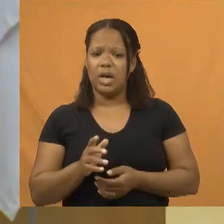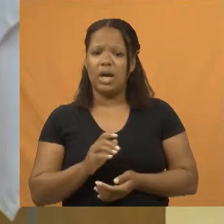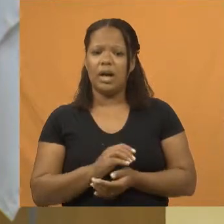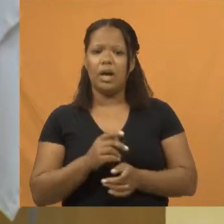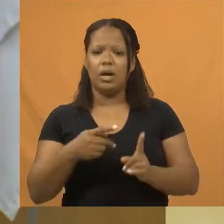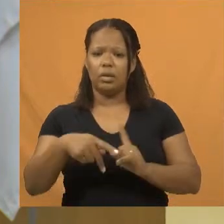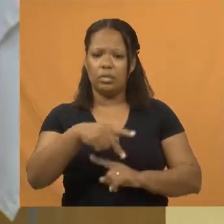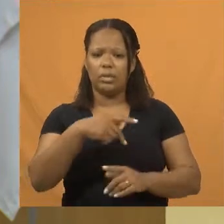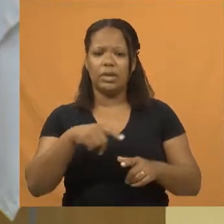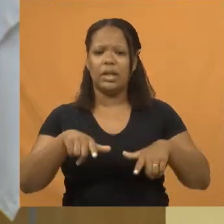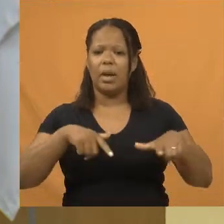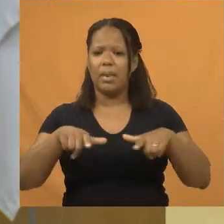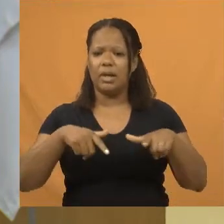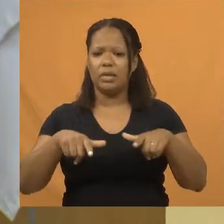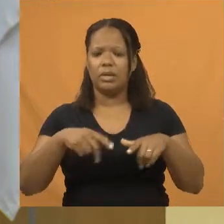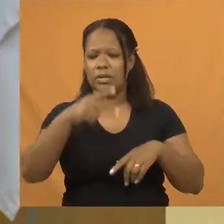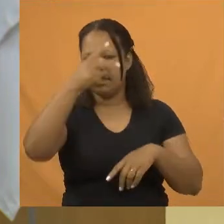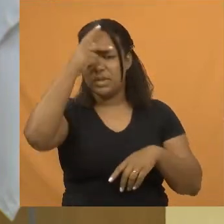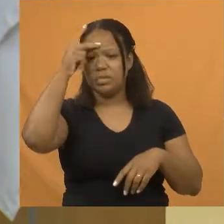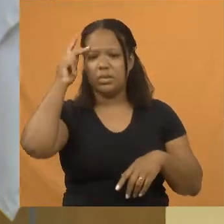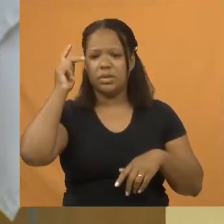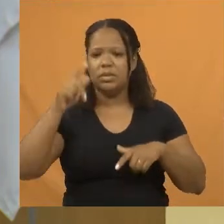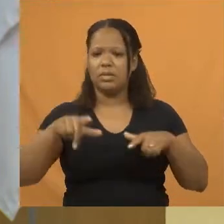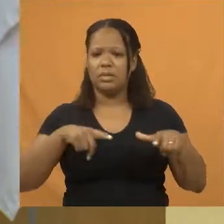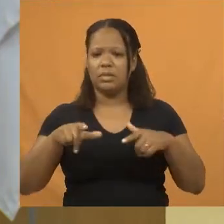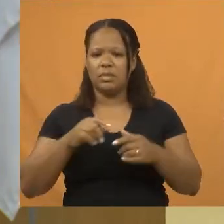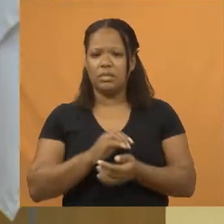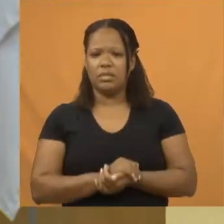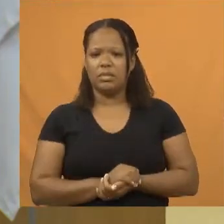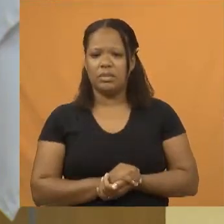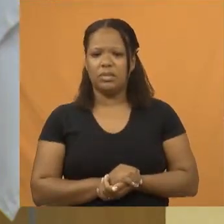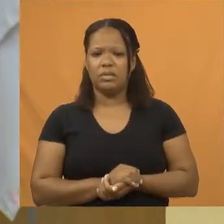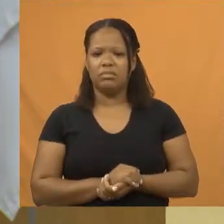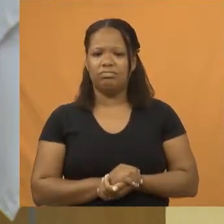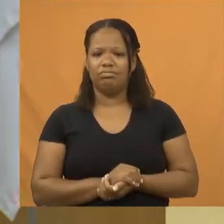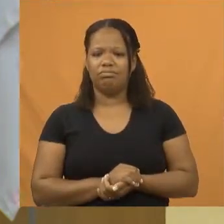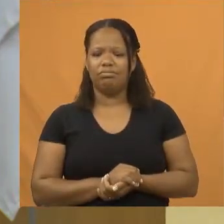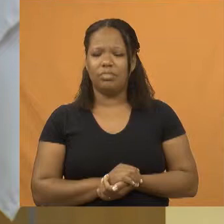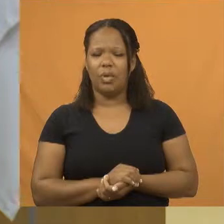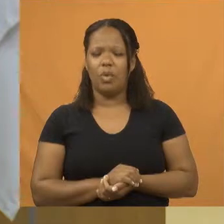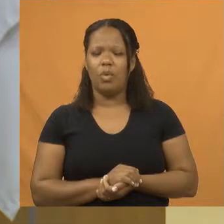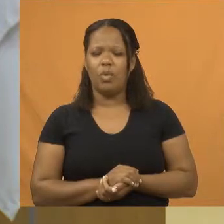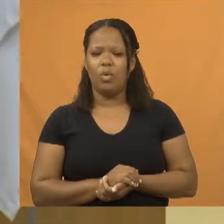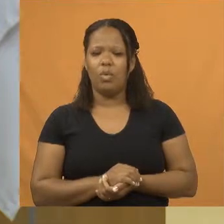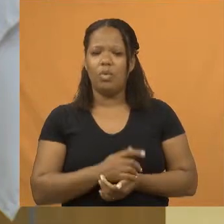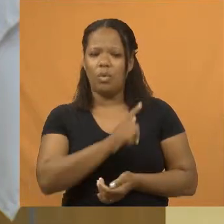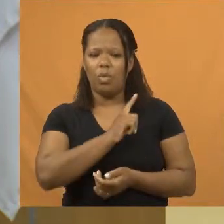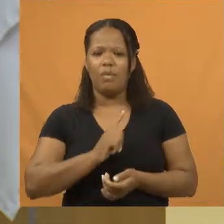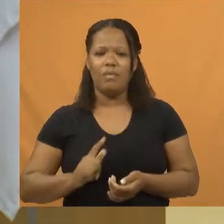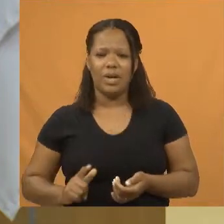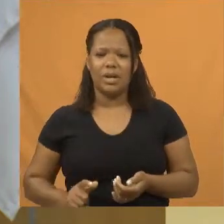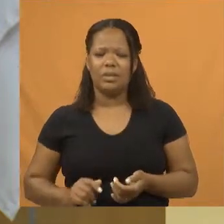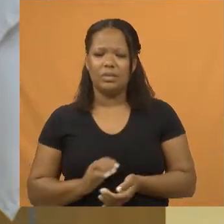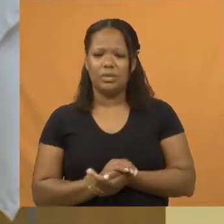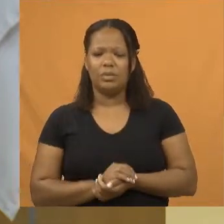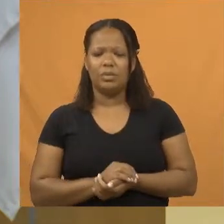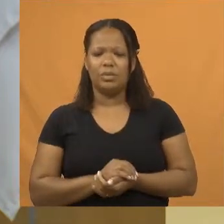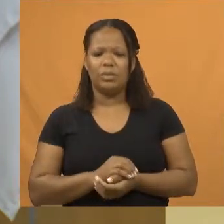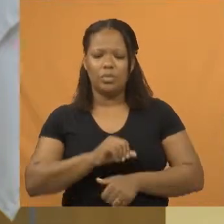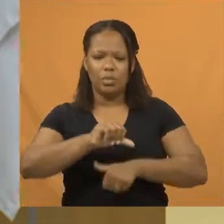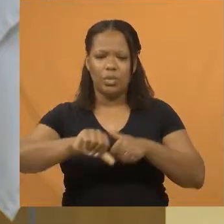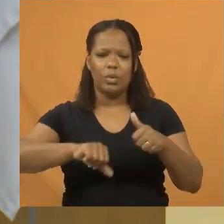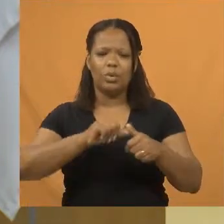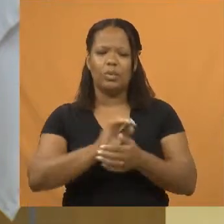trabalhista. Os trabalhadores foram aí enganados pelo governo também, que vai ter a reforma